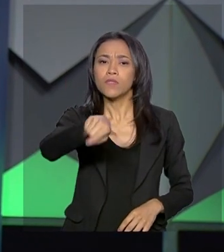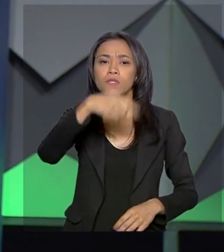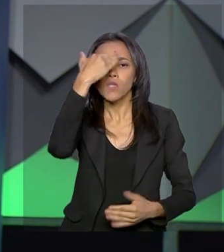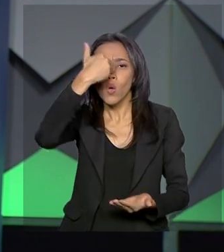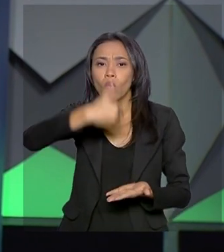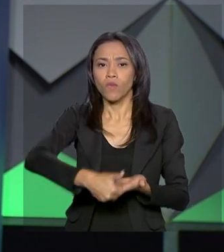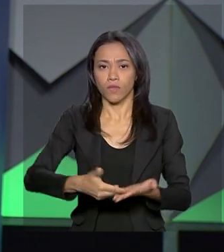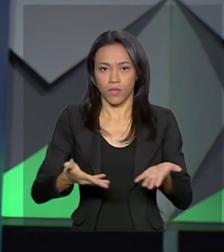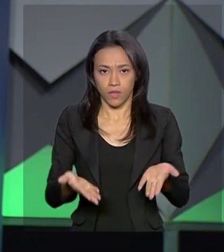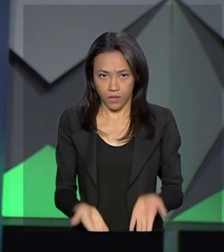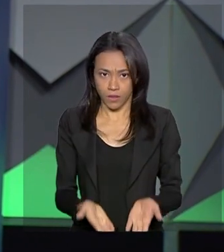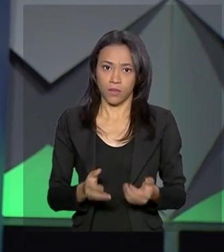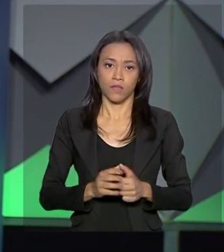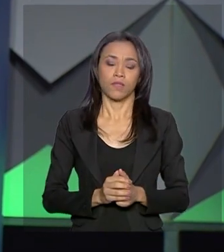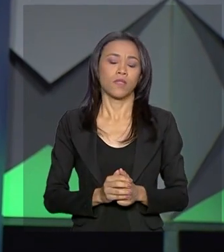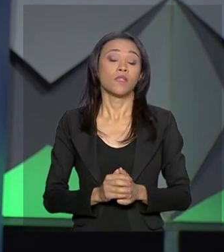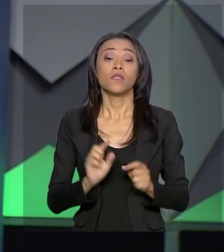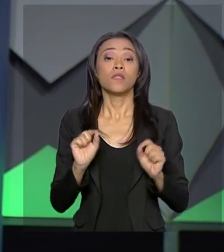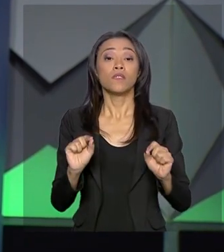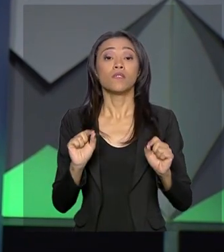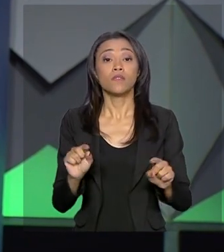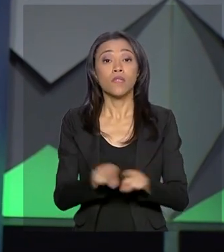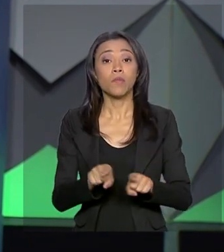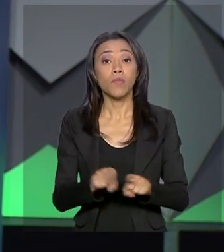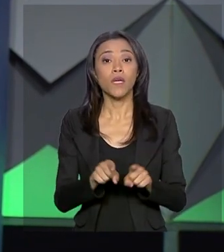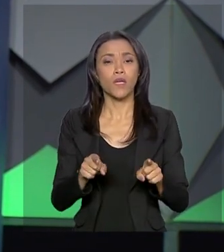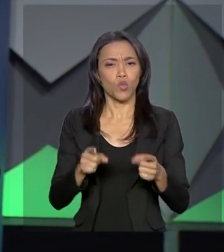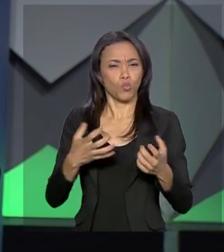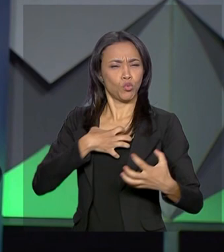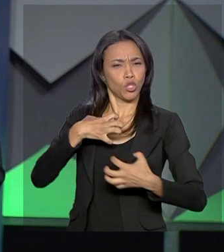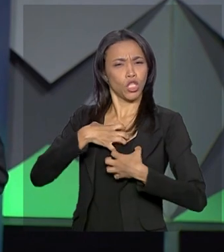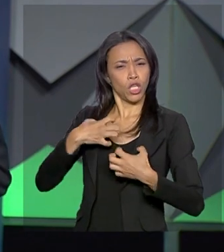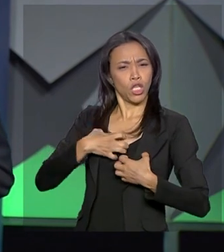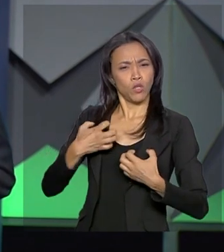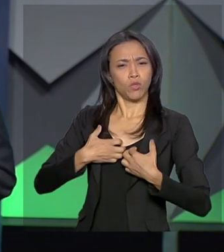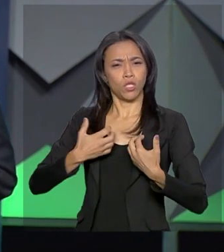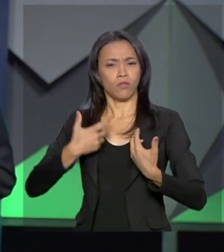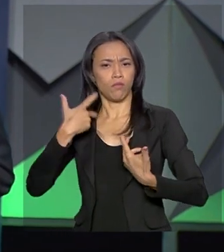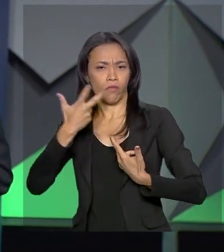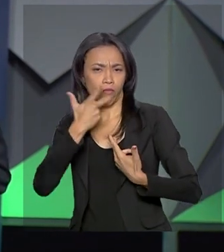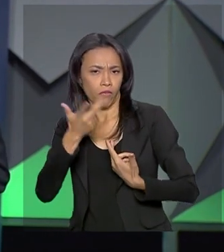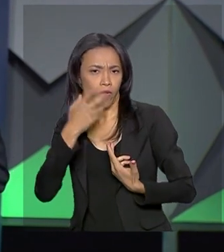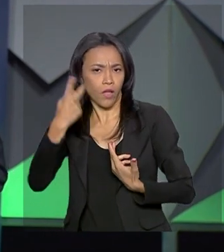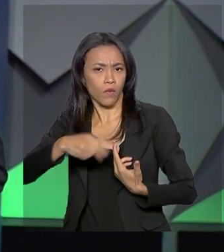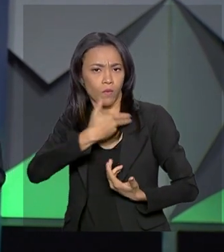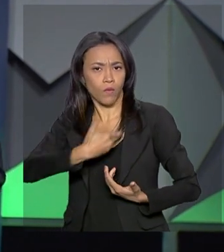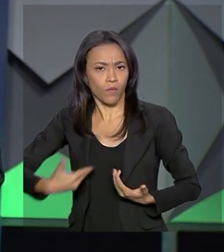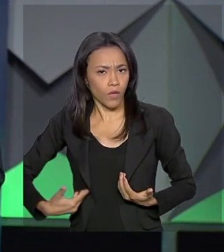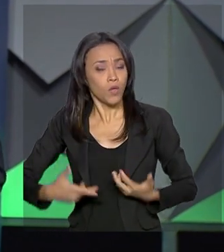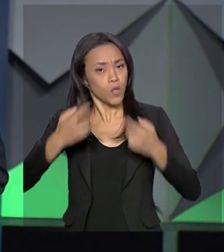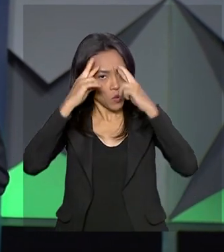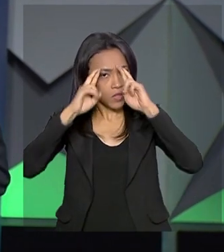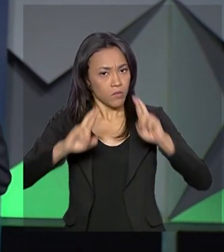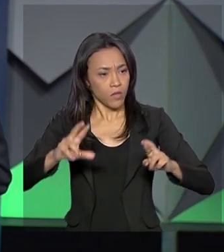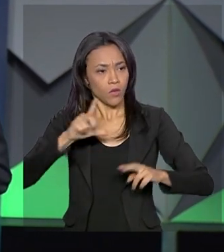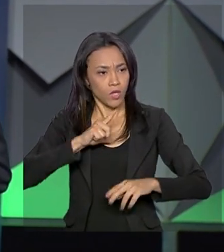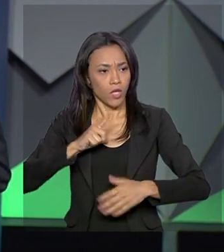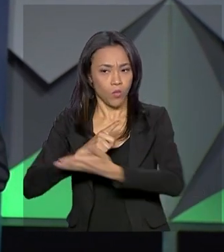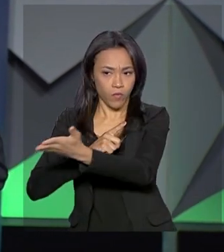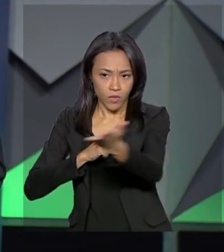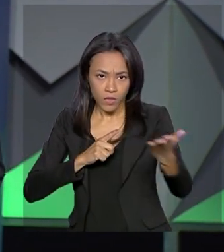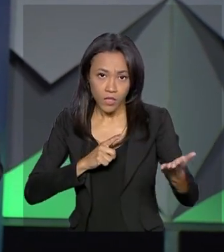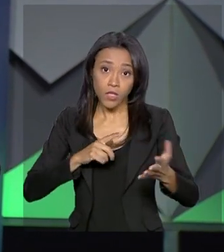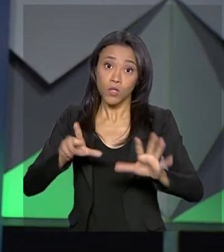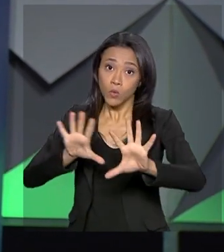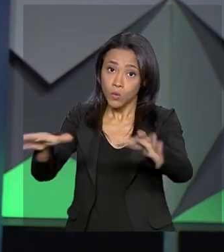e pela maneira como se dirige ao nosso governo, pelo respeito que temos pelos senhores, que os nossos ministros